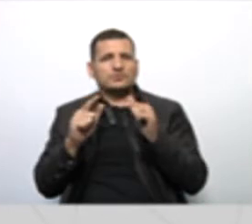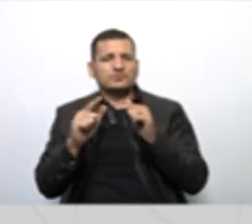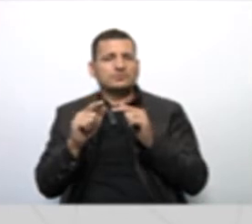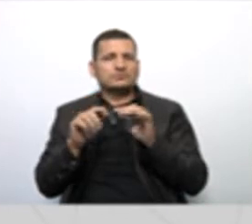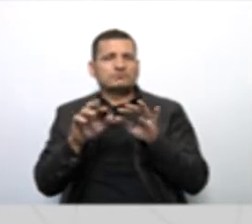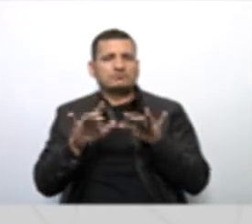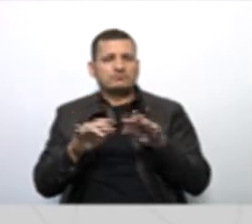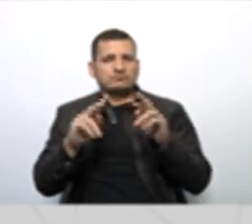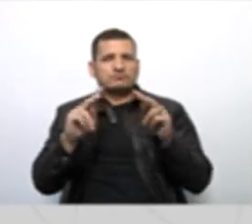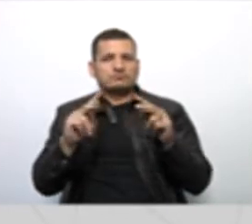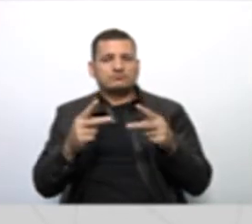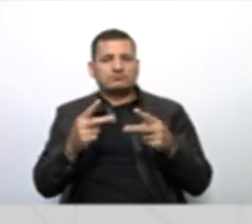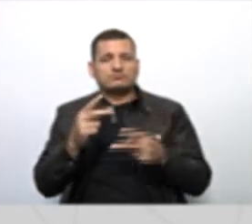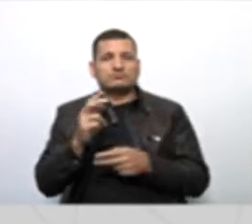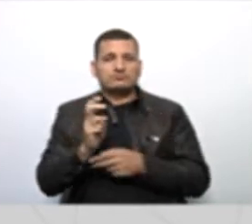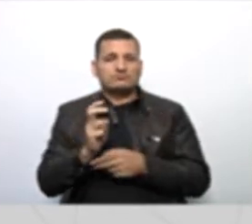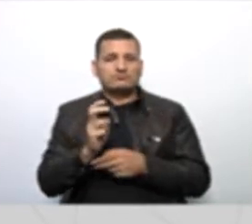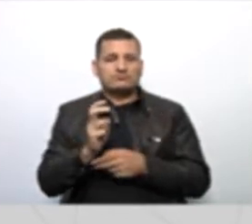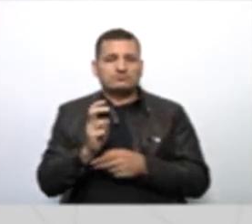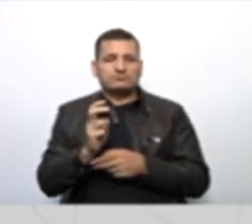marcação HTML5,